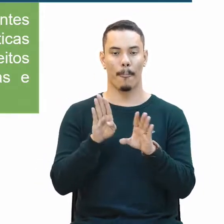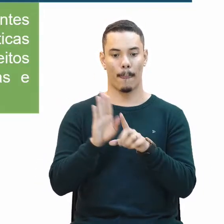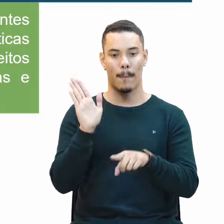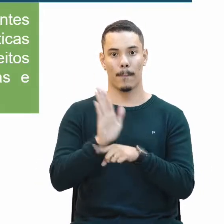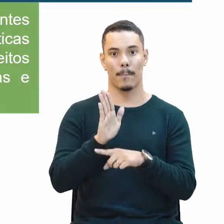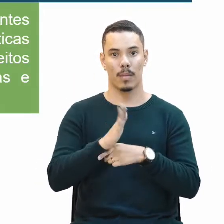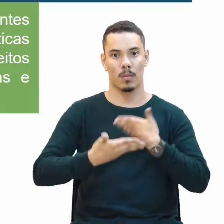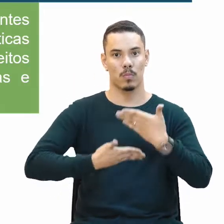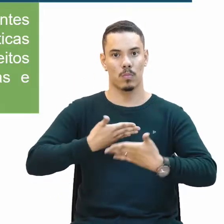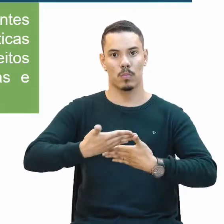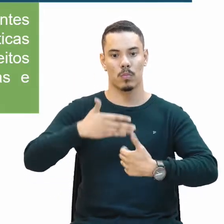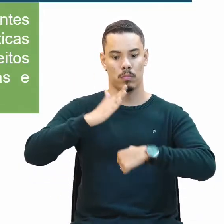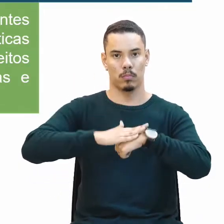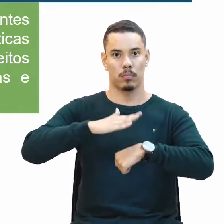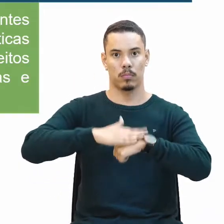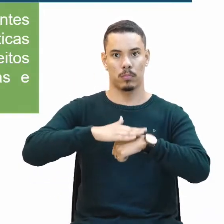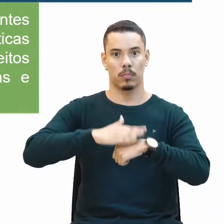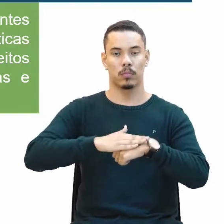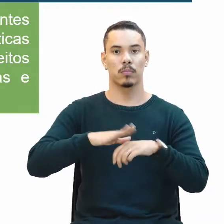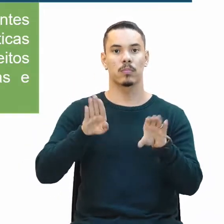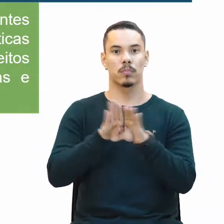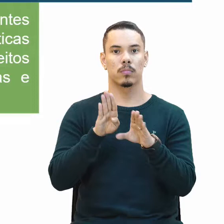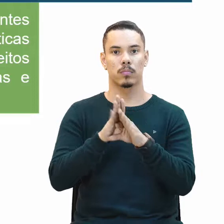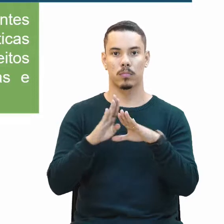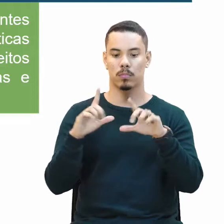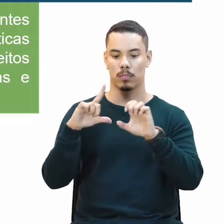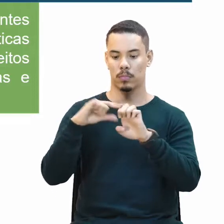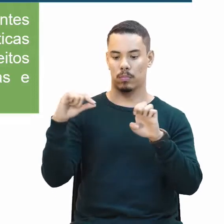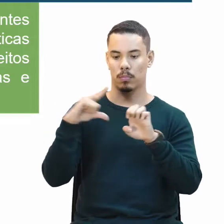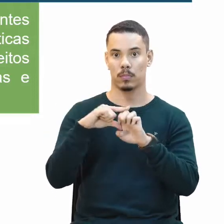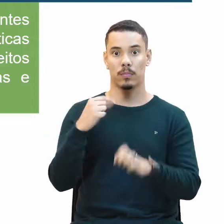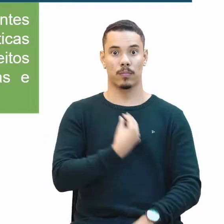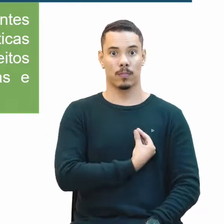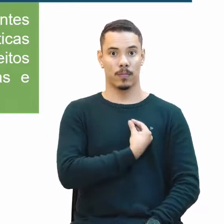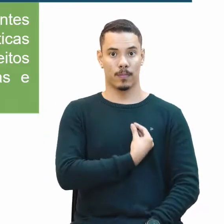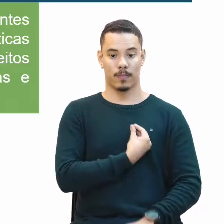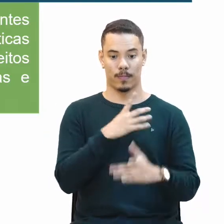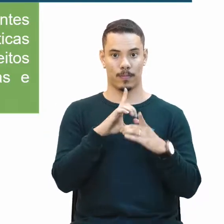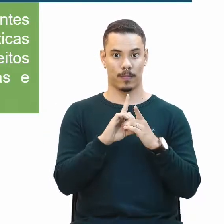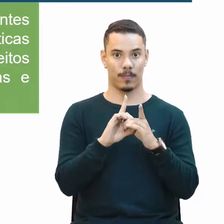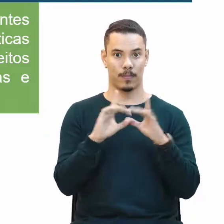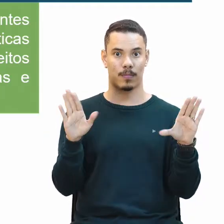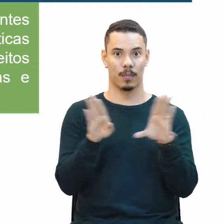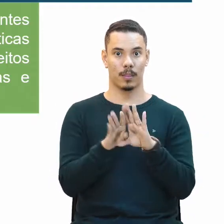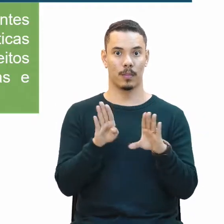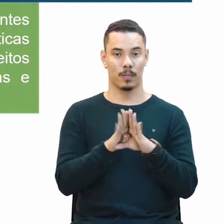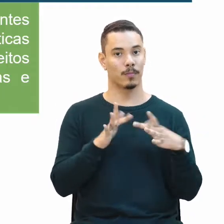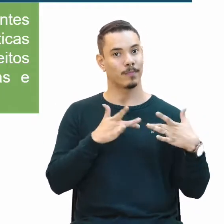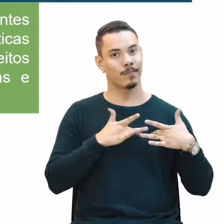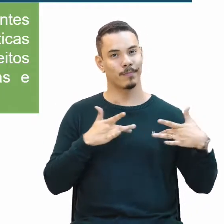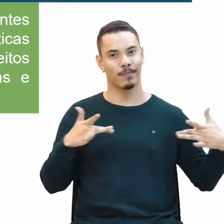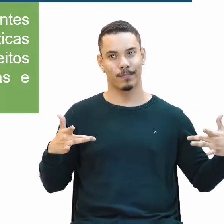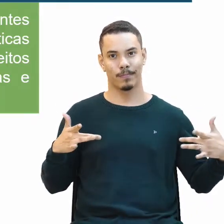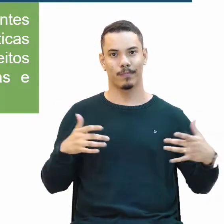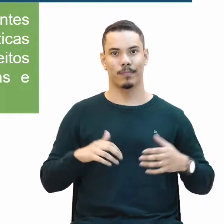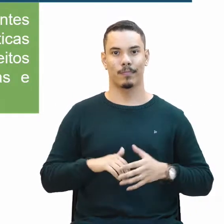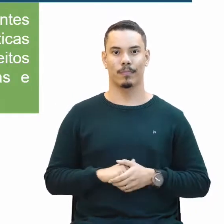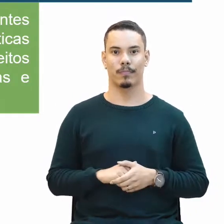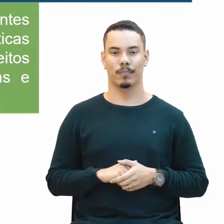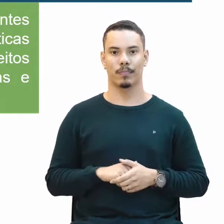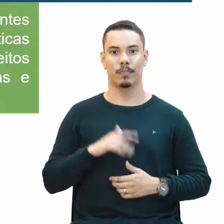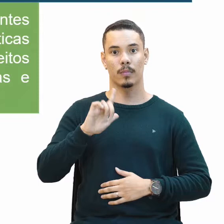a autonomia, o empreendedorismo, a convivência democrática e a solidariedade. E a